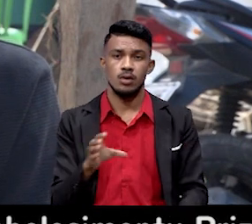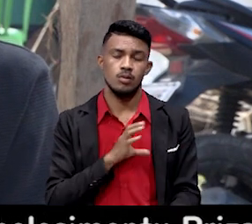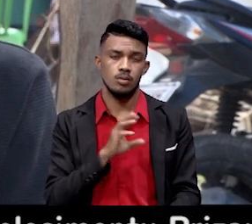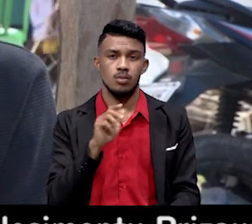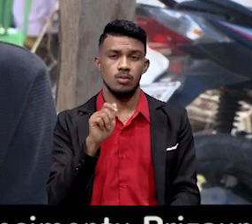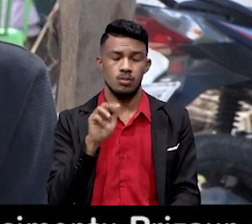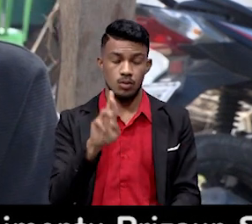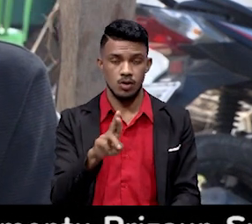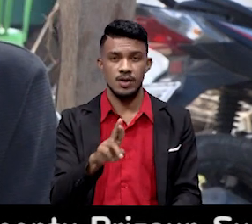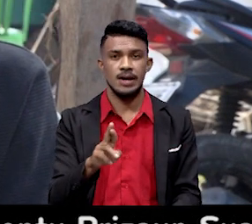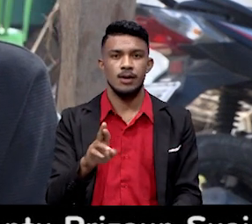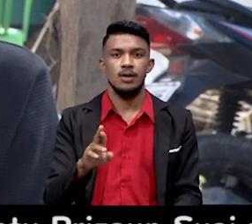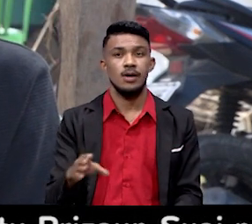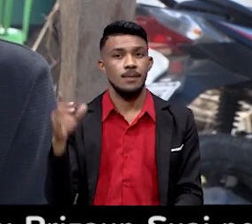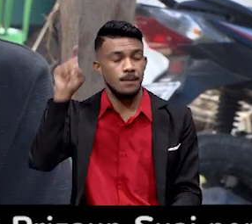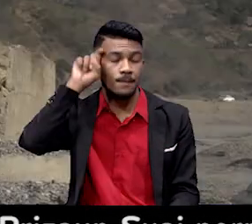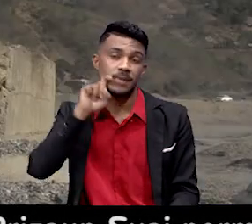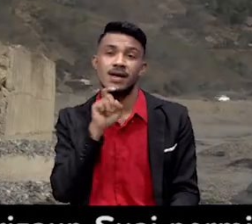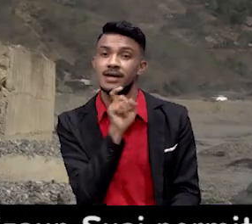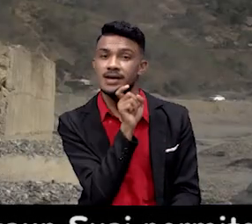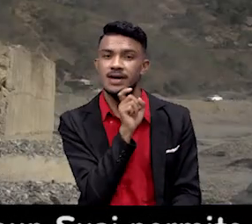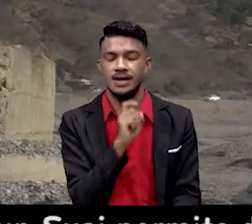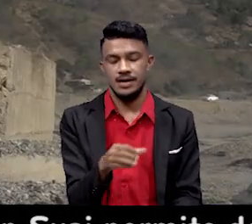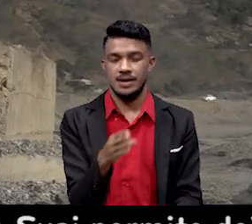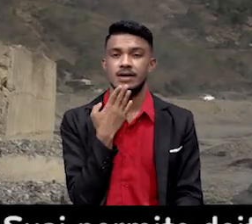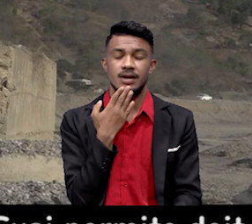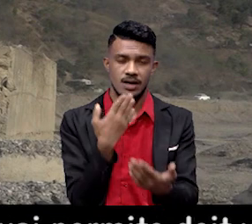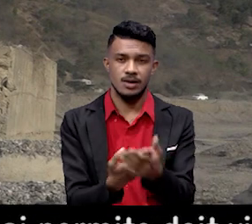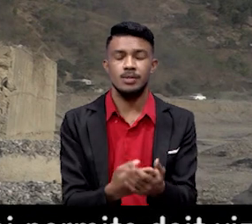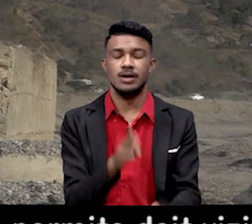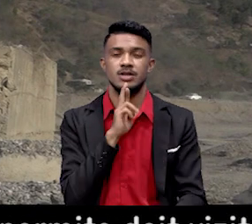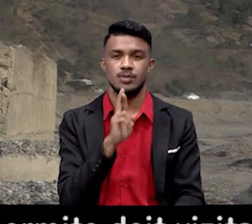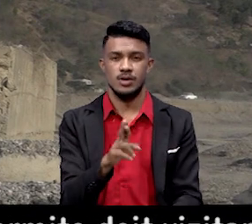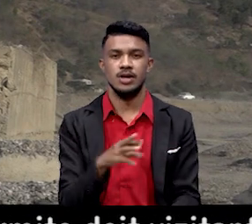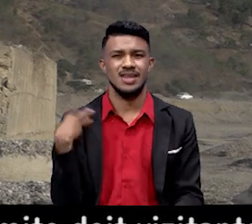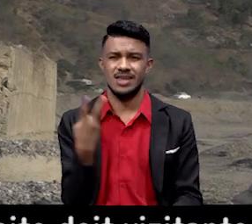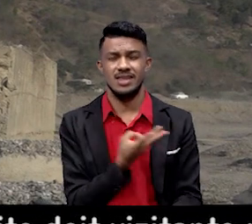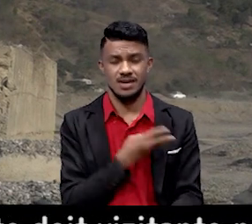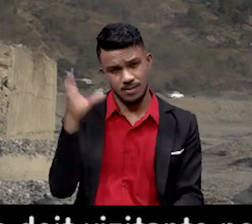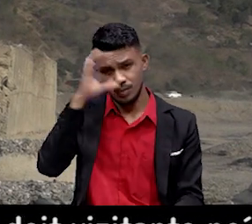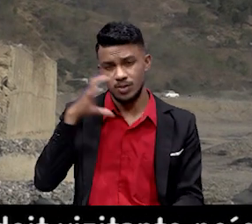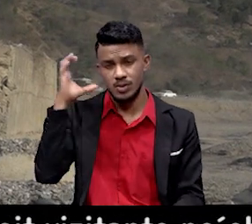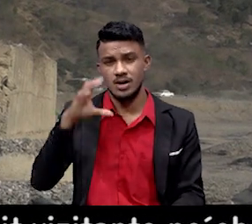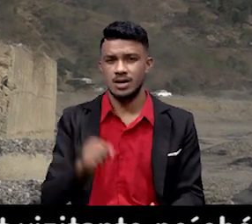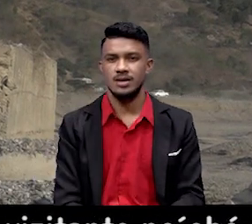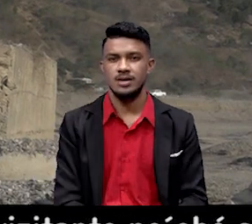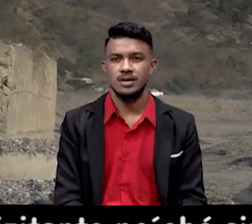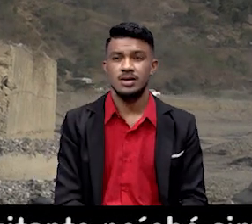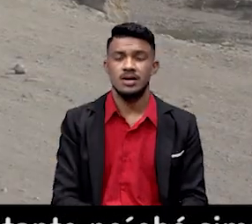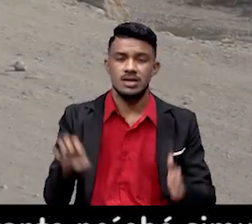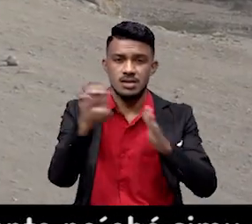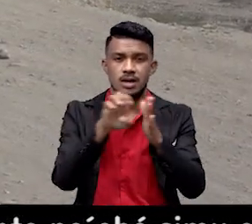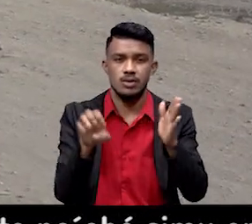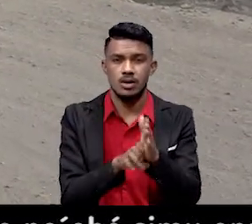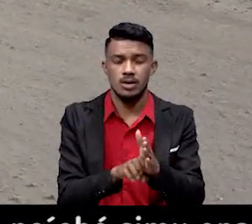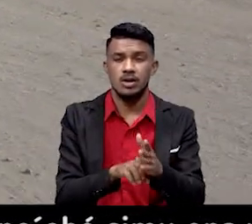maranela. Se já cliu mana responde ana ba. Ne para ita buka sa imi estado de anat ba